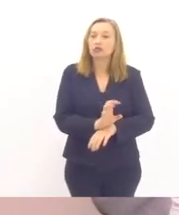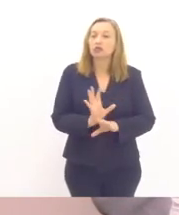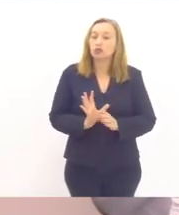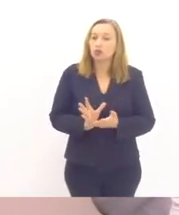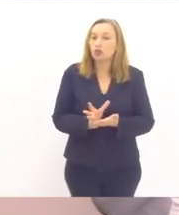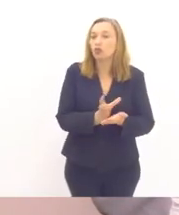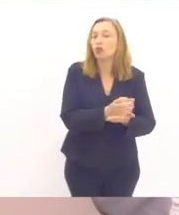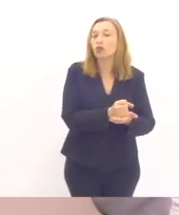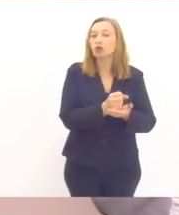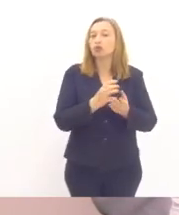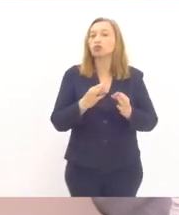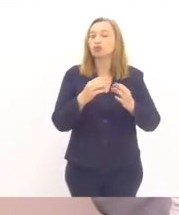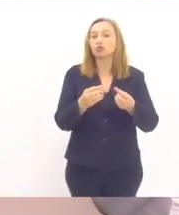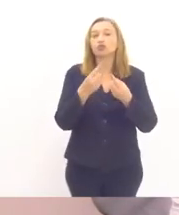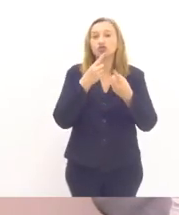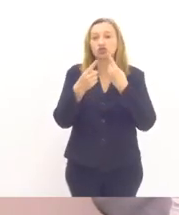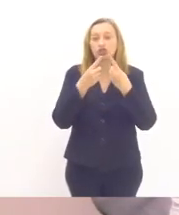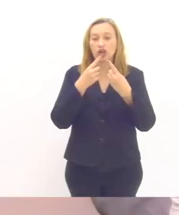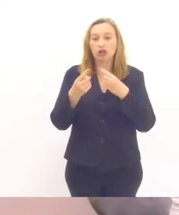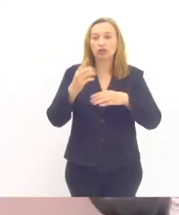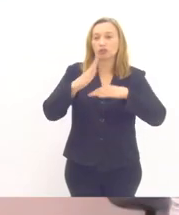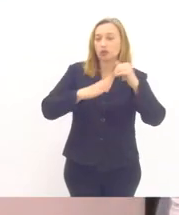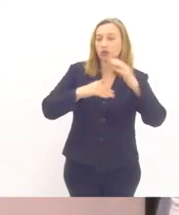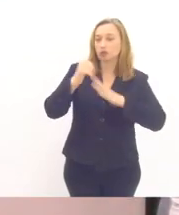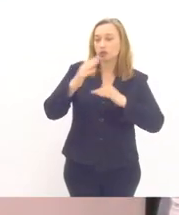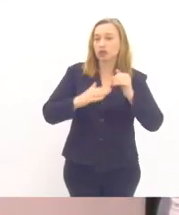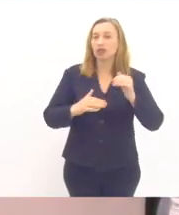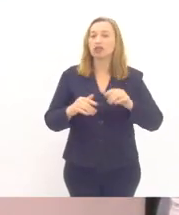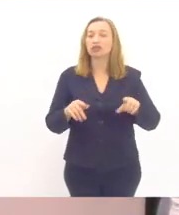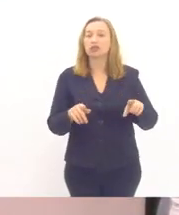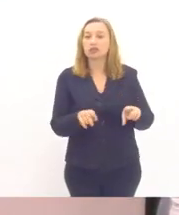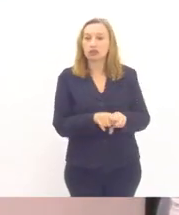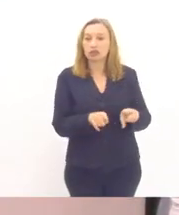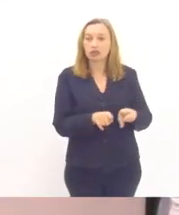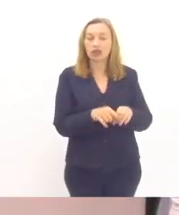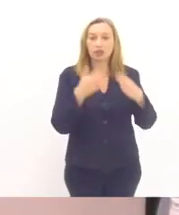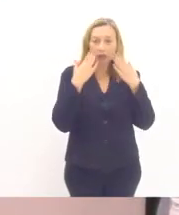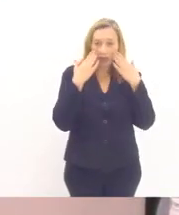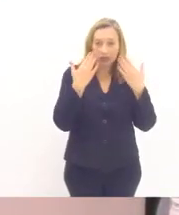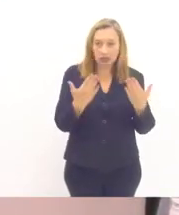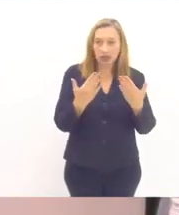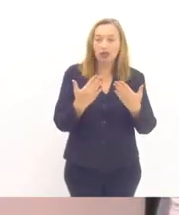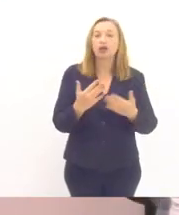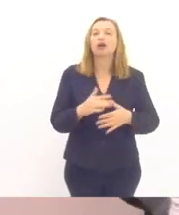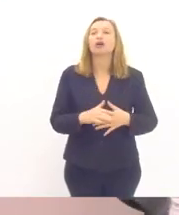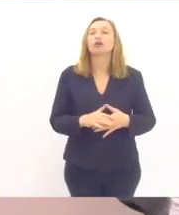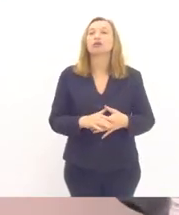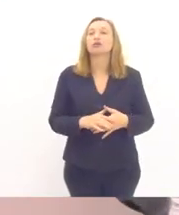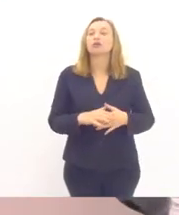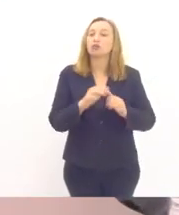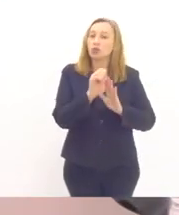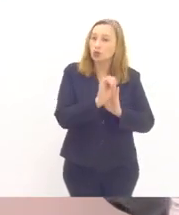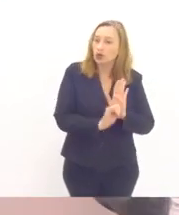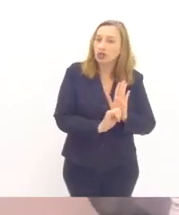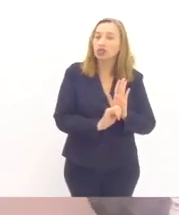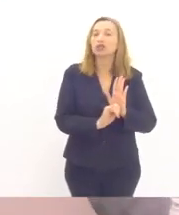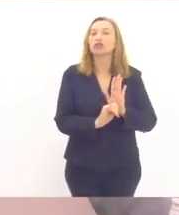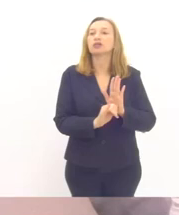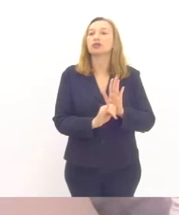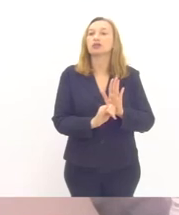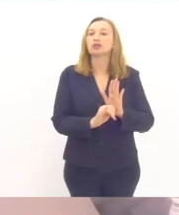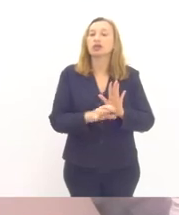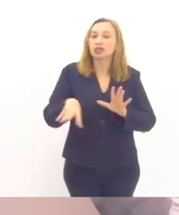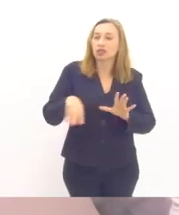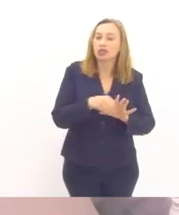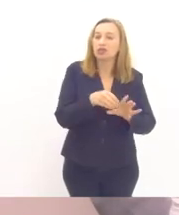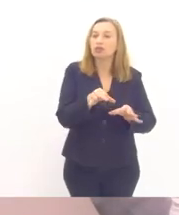acumulando, em diálogo com os profissionais da rede também, apresentar uma redação, né, que esteja presente no